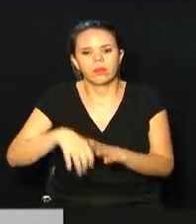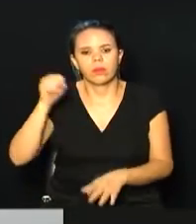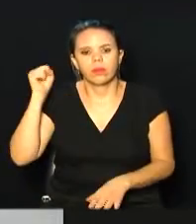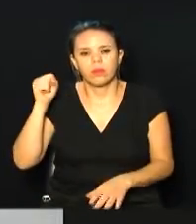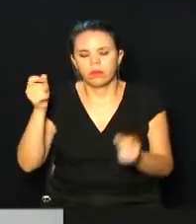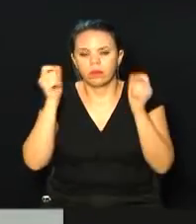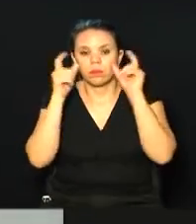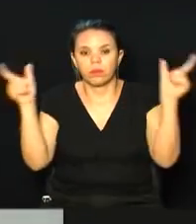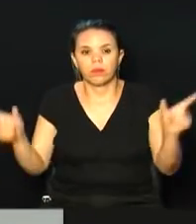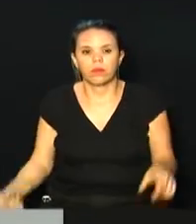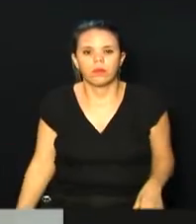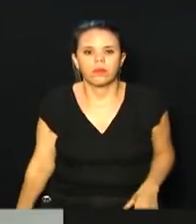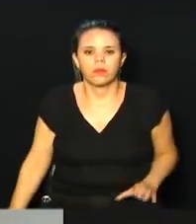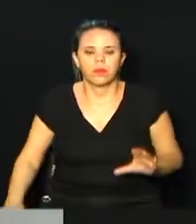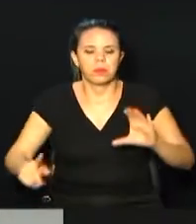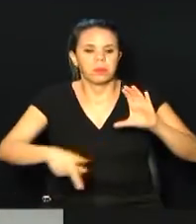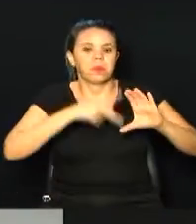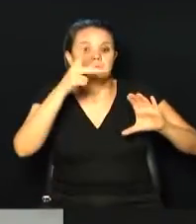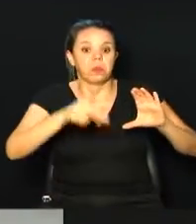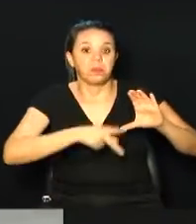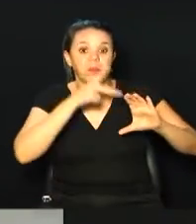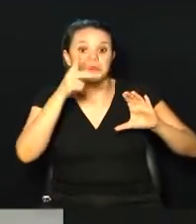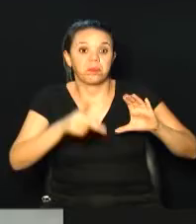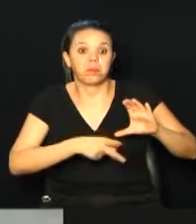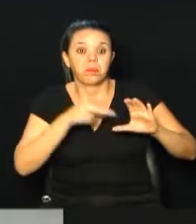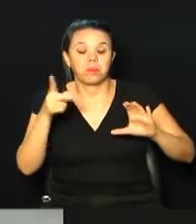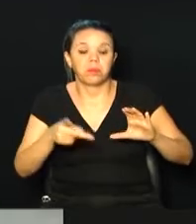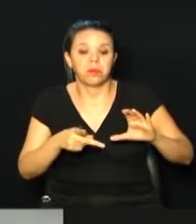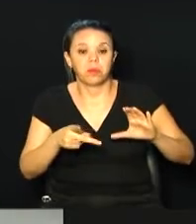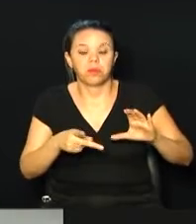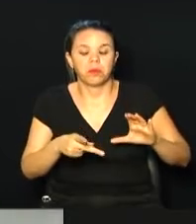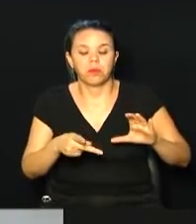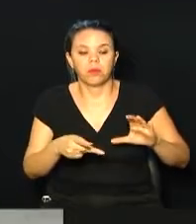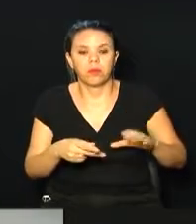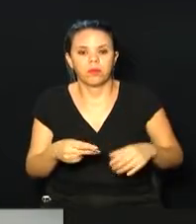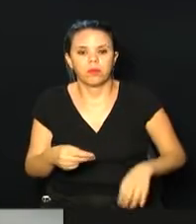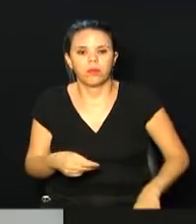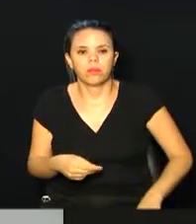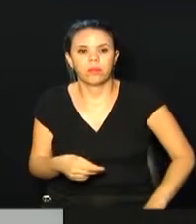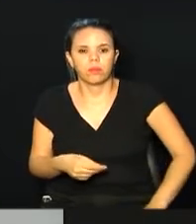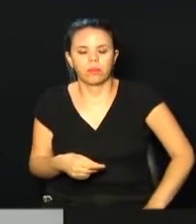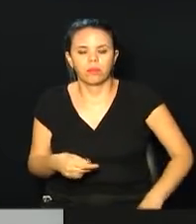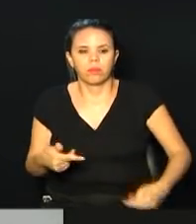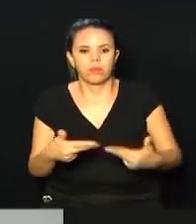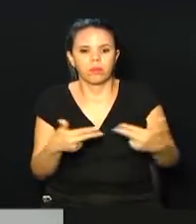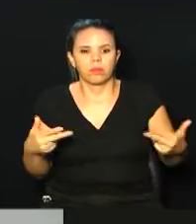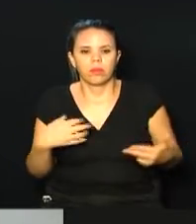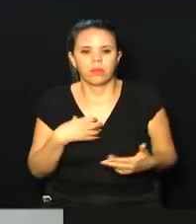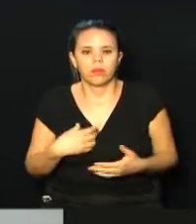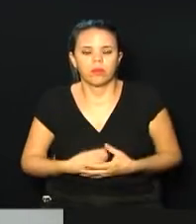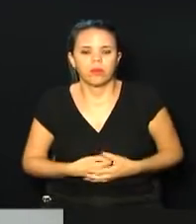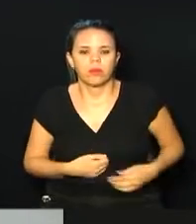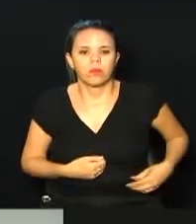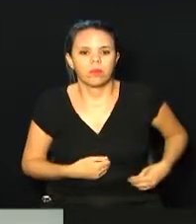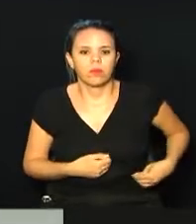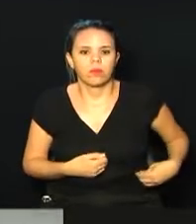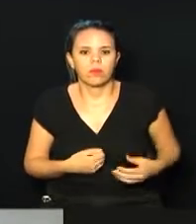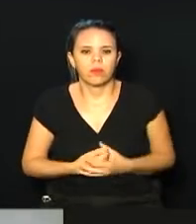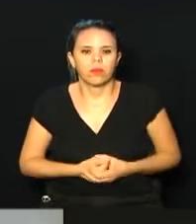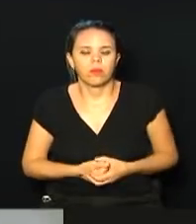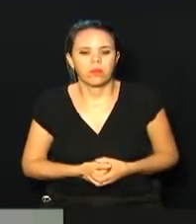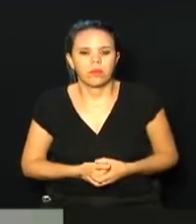Pasmem, né? Pneus de automóveis, calotas de automóveis, coisas desse gênero, né?